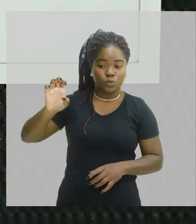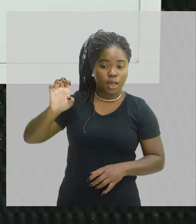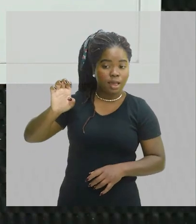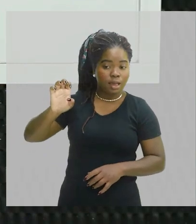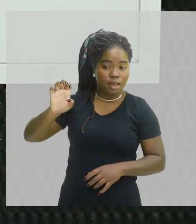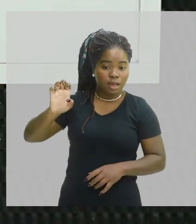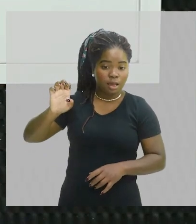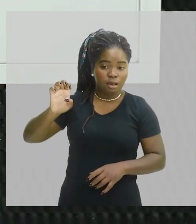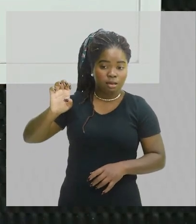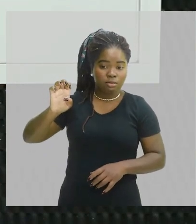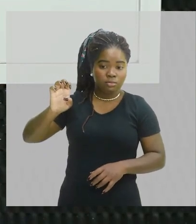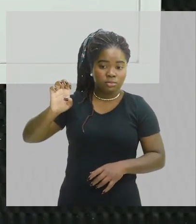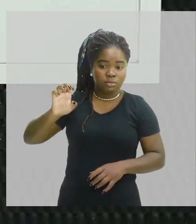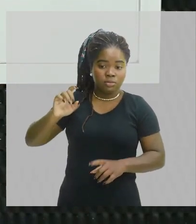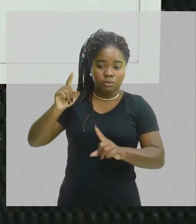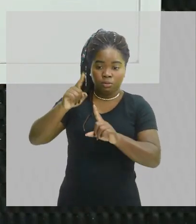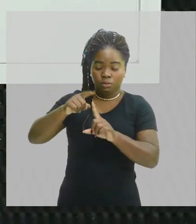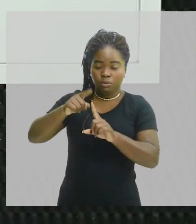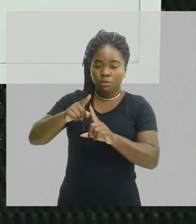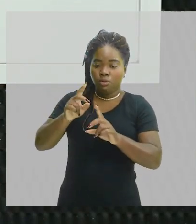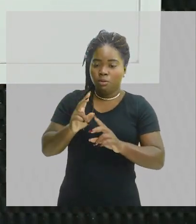certo? Essa força eletromotriz